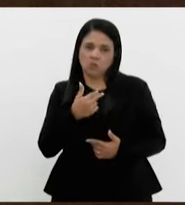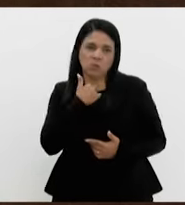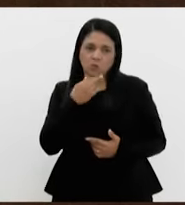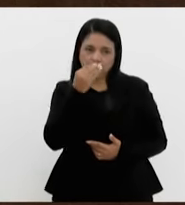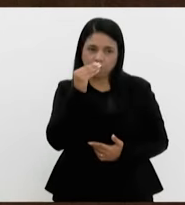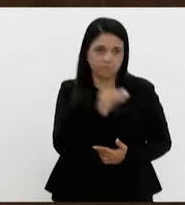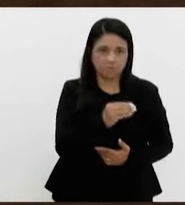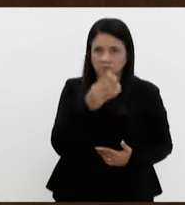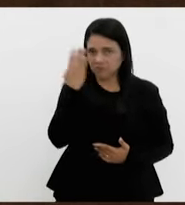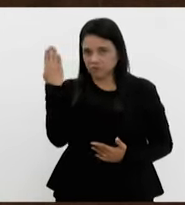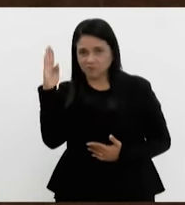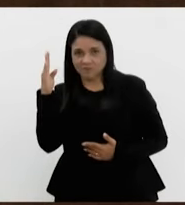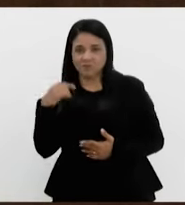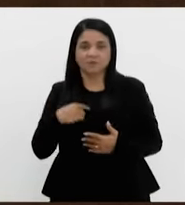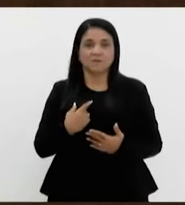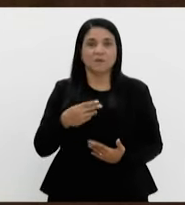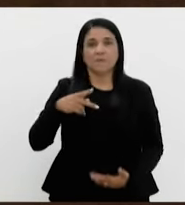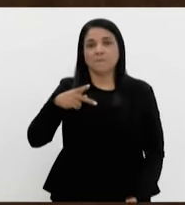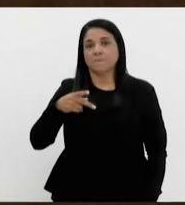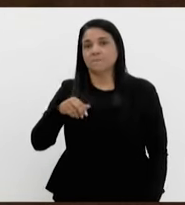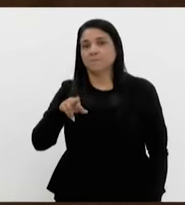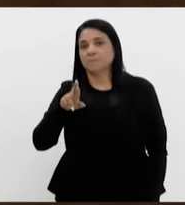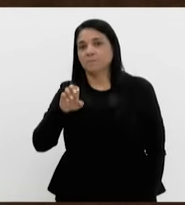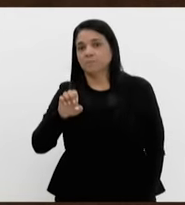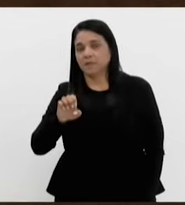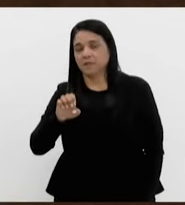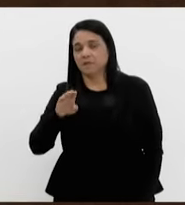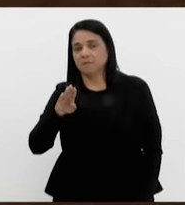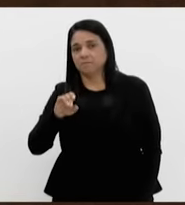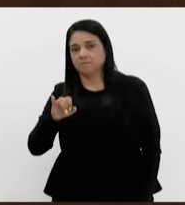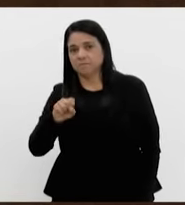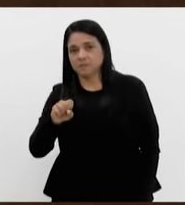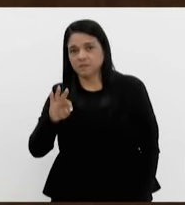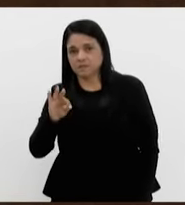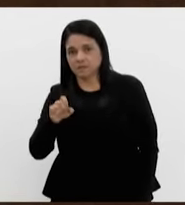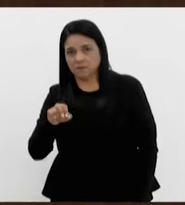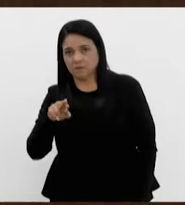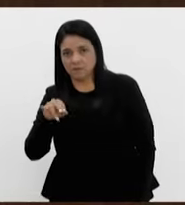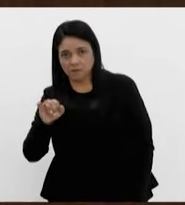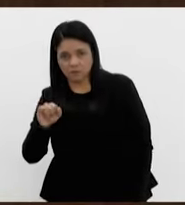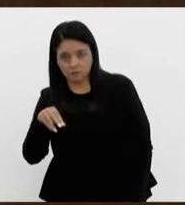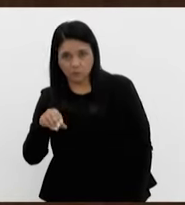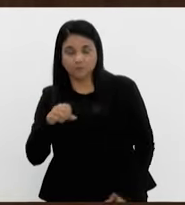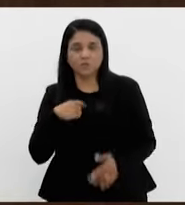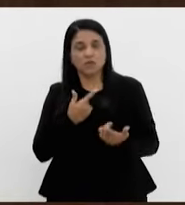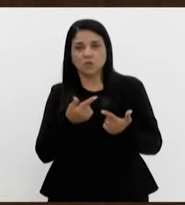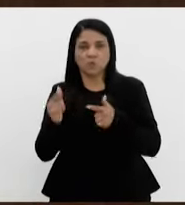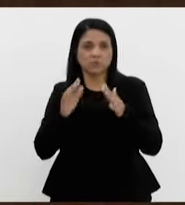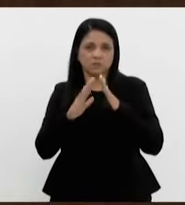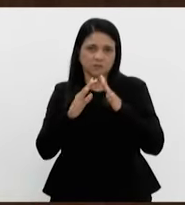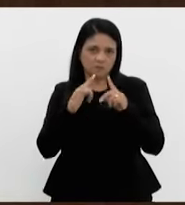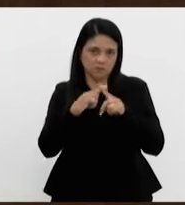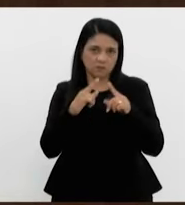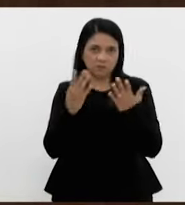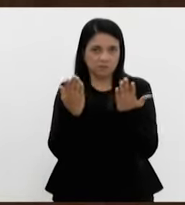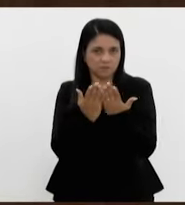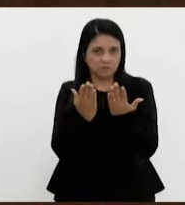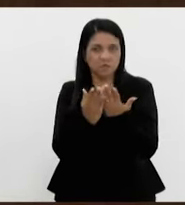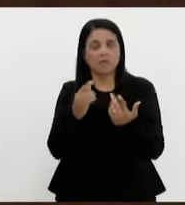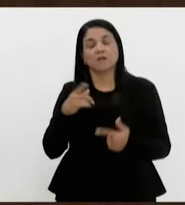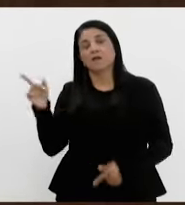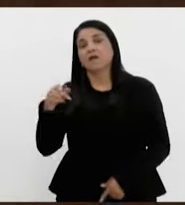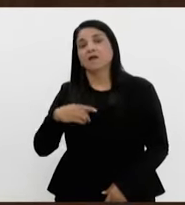batistas, presbiterianos, de outras igrejas evangélicas, que vai sempre encontrar, a Igreja da